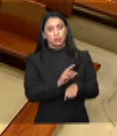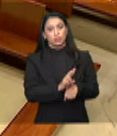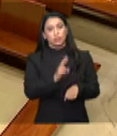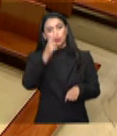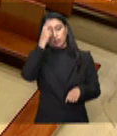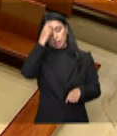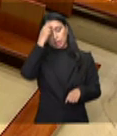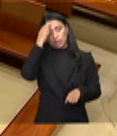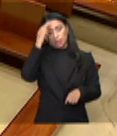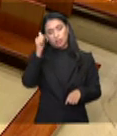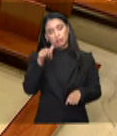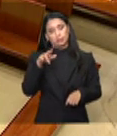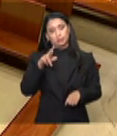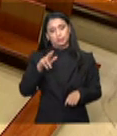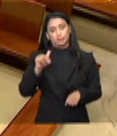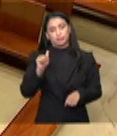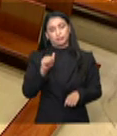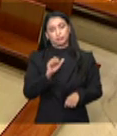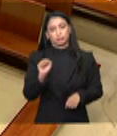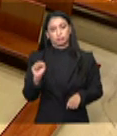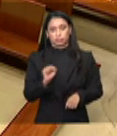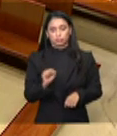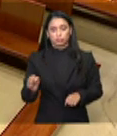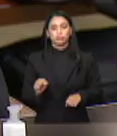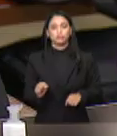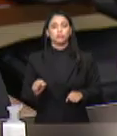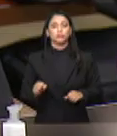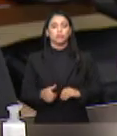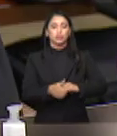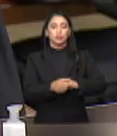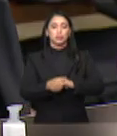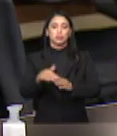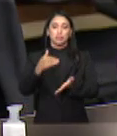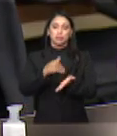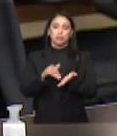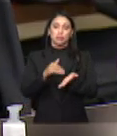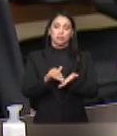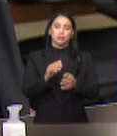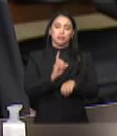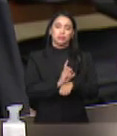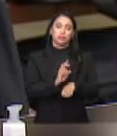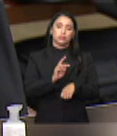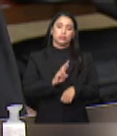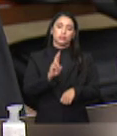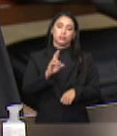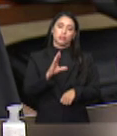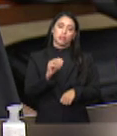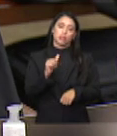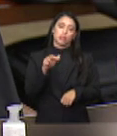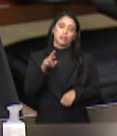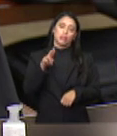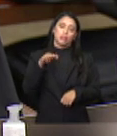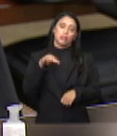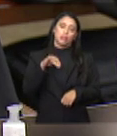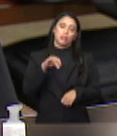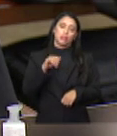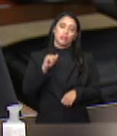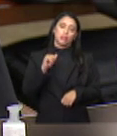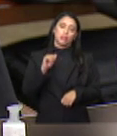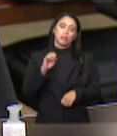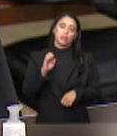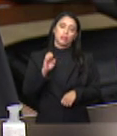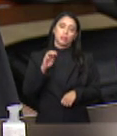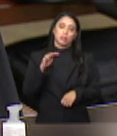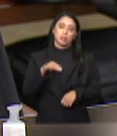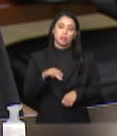direita da mesa em formato da letra U invertida. Secretária de plenário, doutora Carmen Lilian. E saúdo